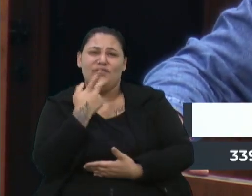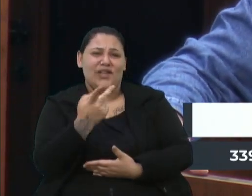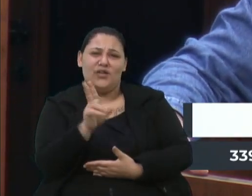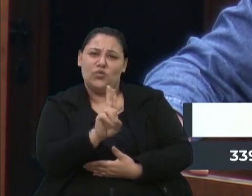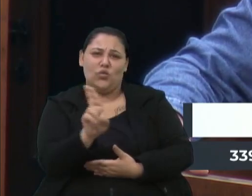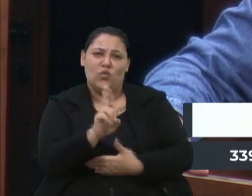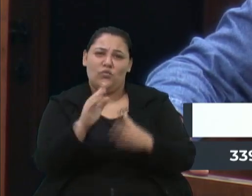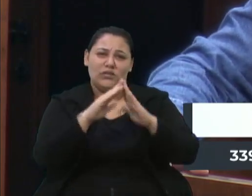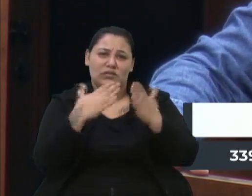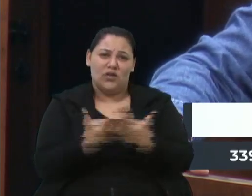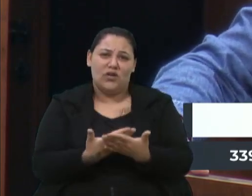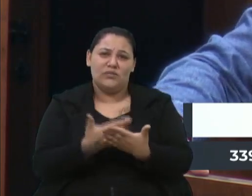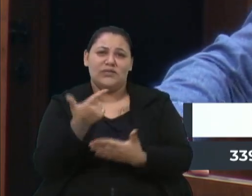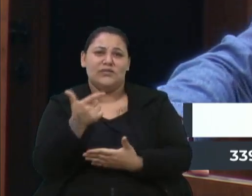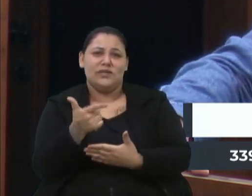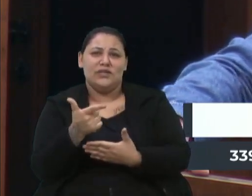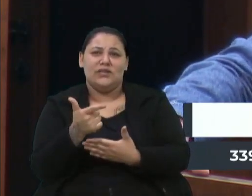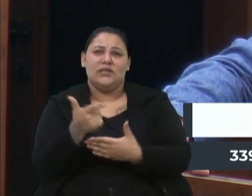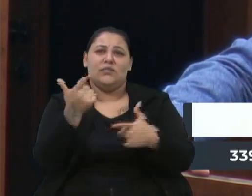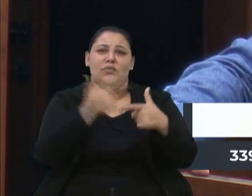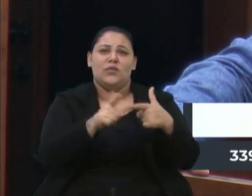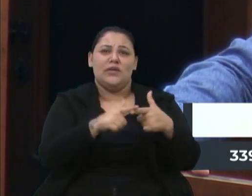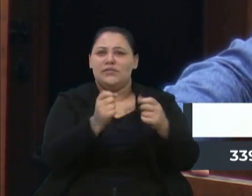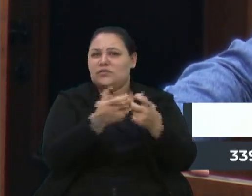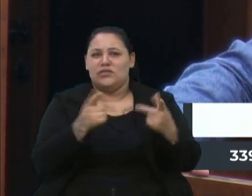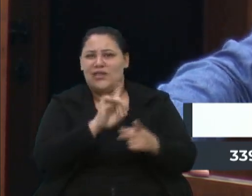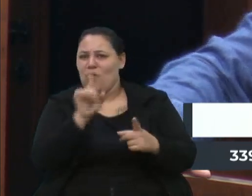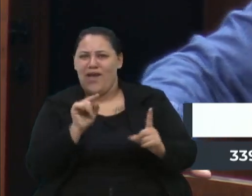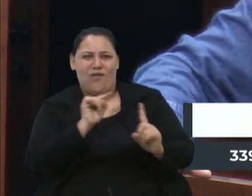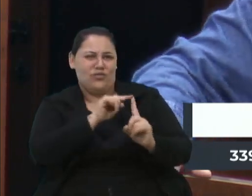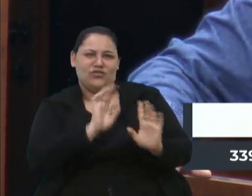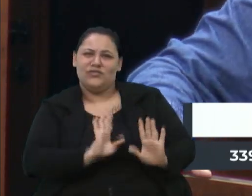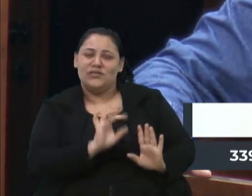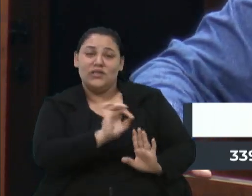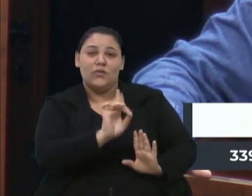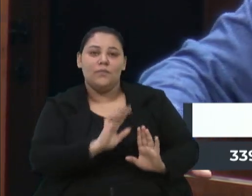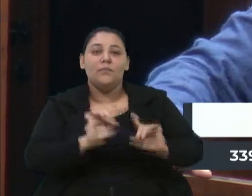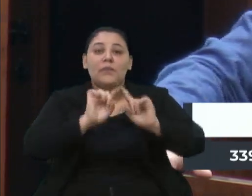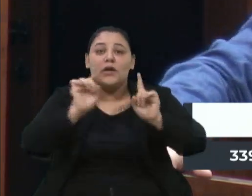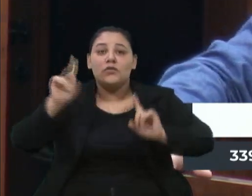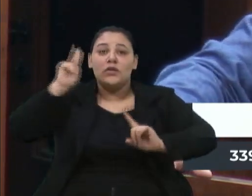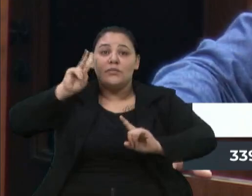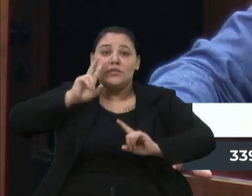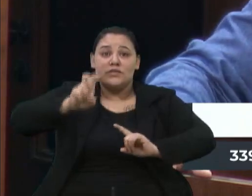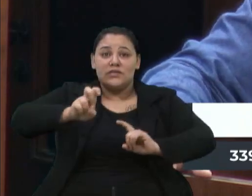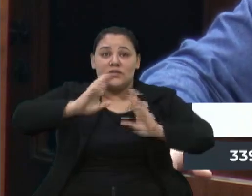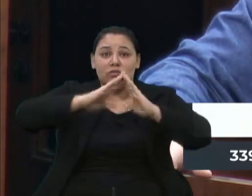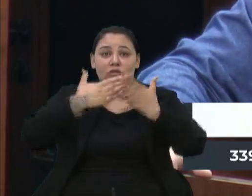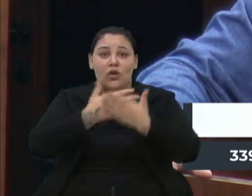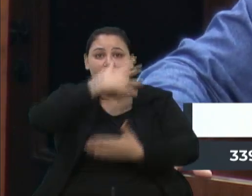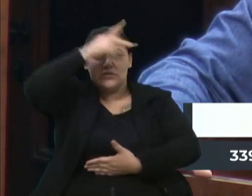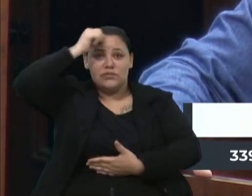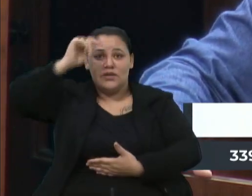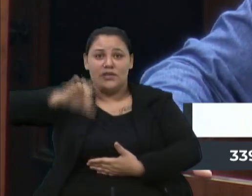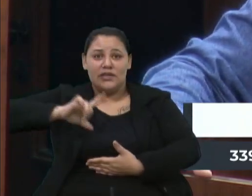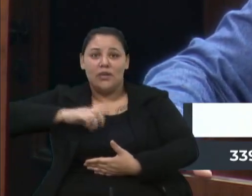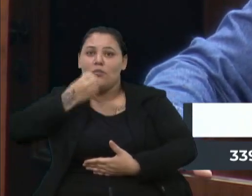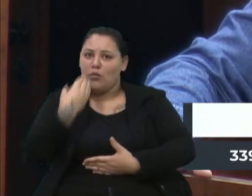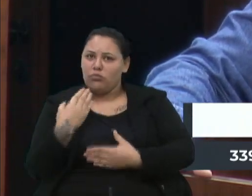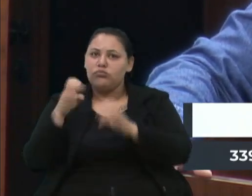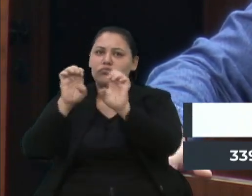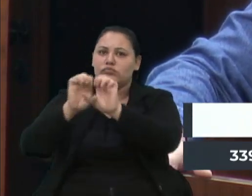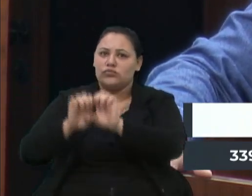escola para não causar pânico não é essa intenção mas eu tô lembrando aqui de cinco escolas municipais que tem uma boa estrutura